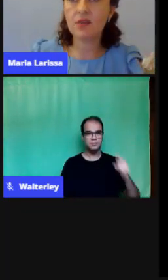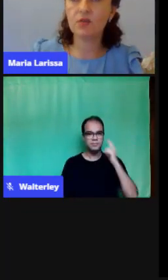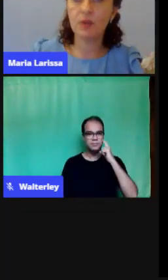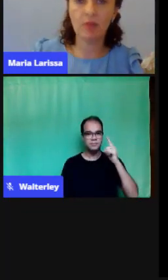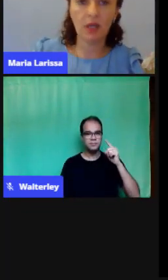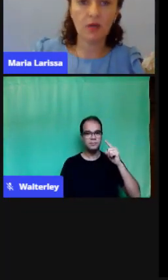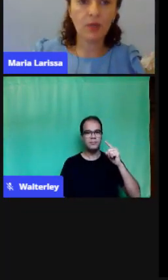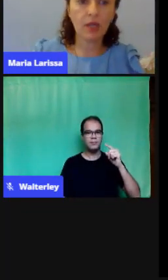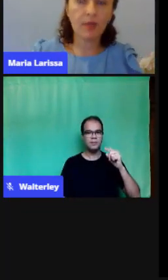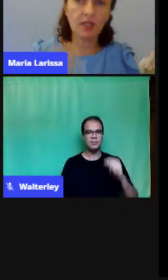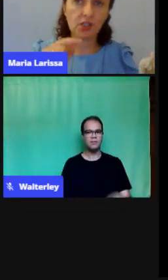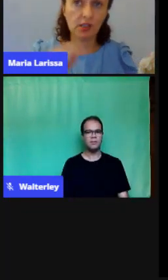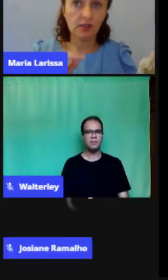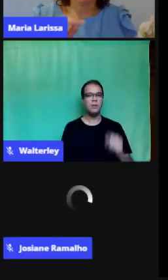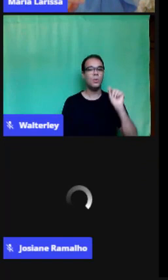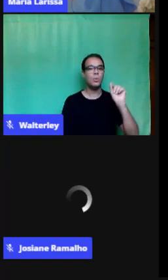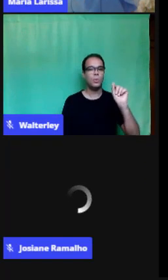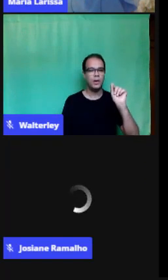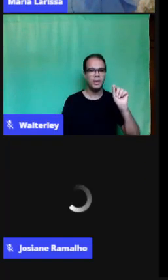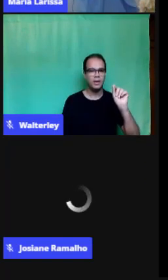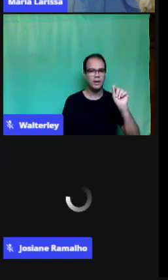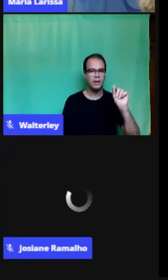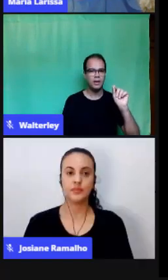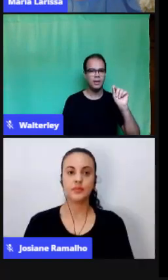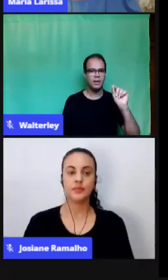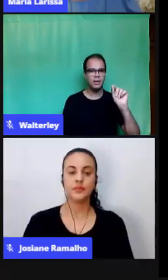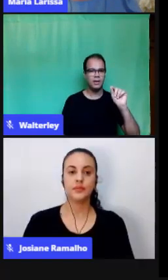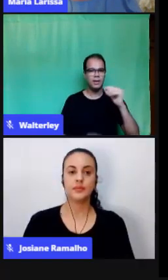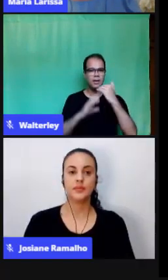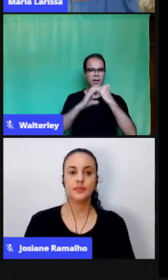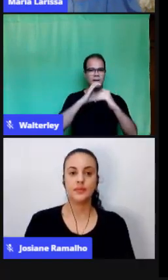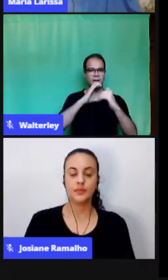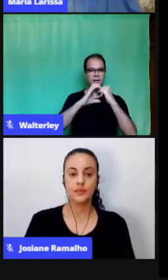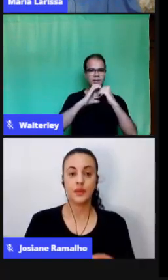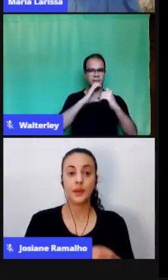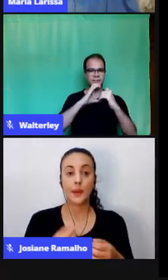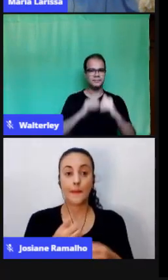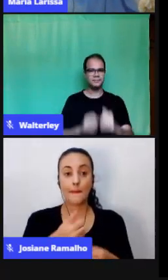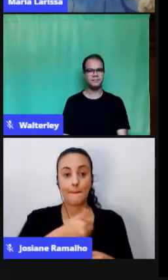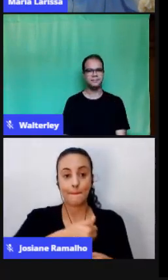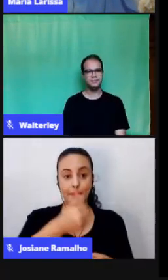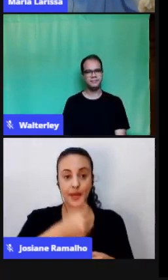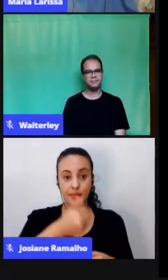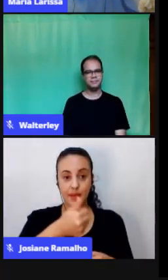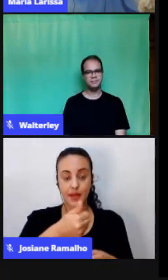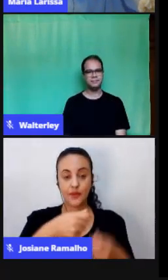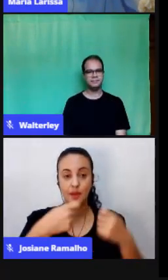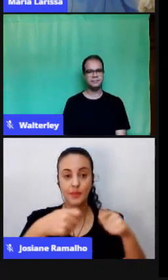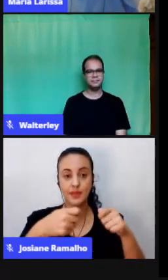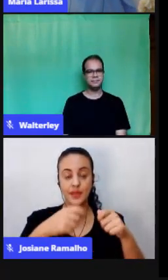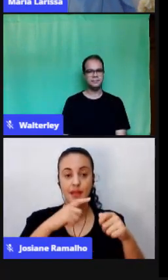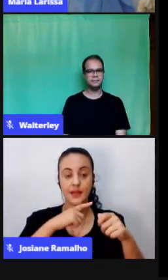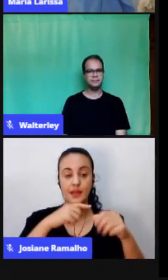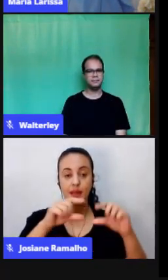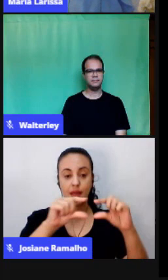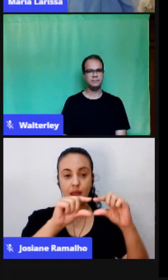coletar endereço do e-mail. Porque a partir da coleta desse endereço, você vai conseguir